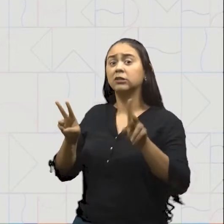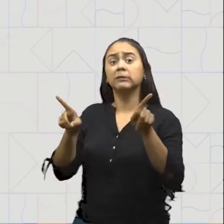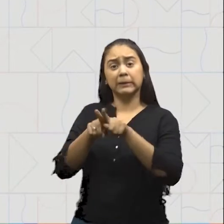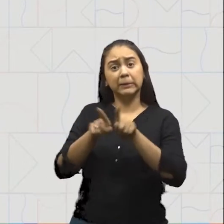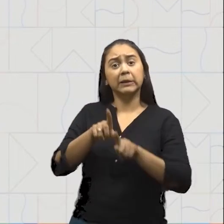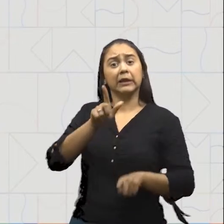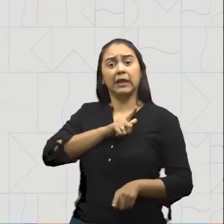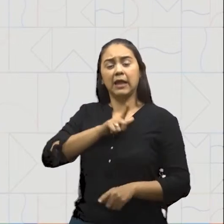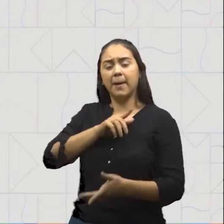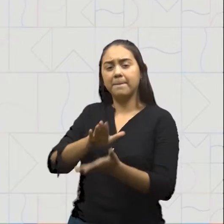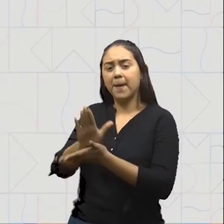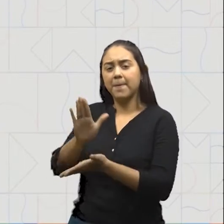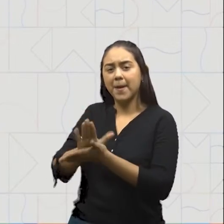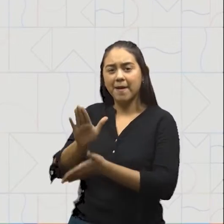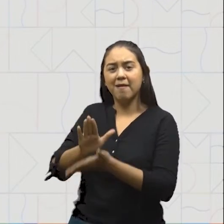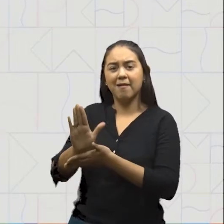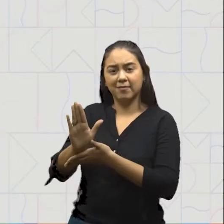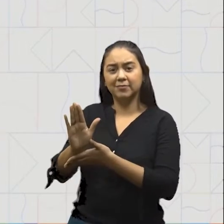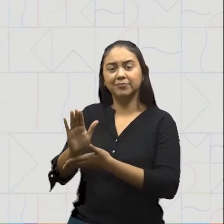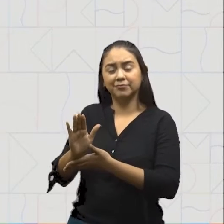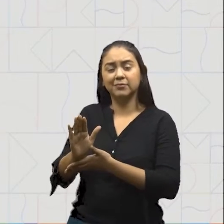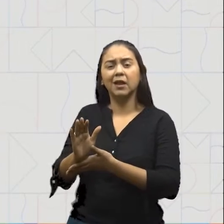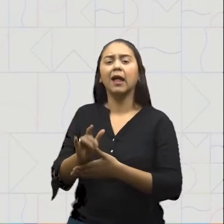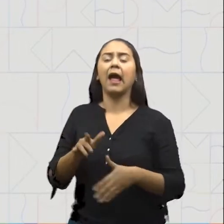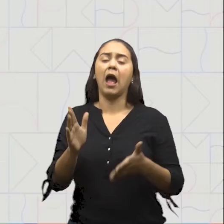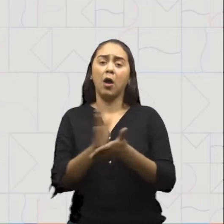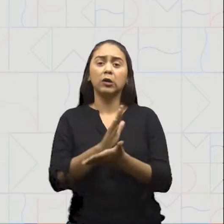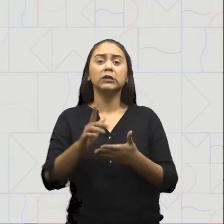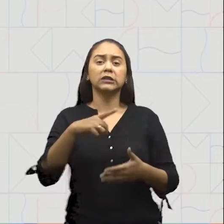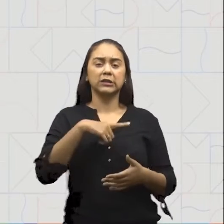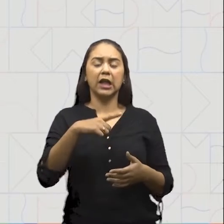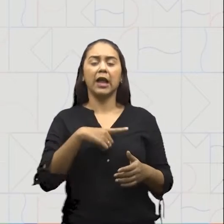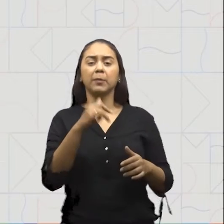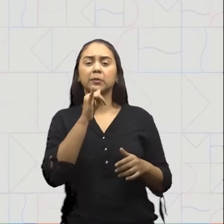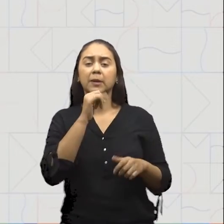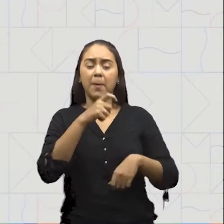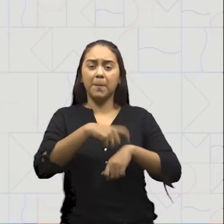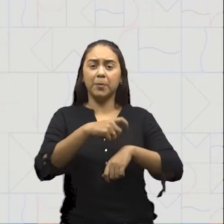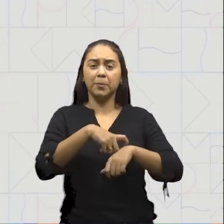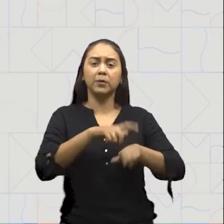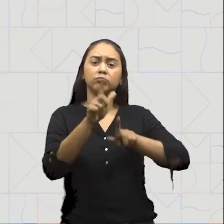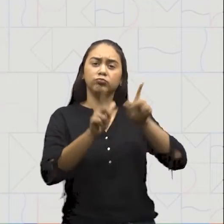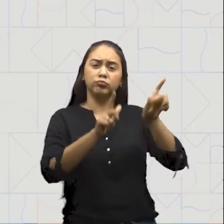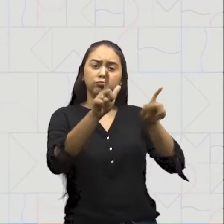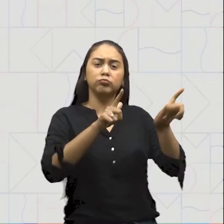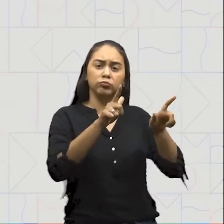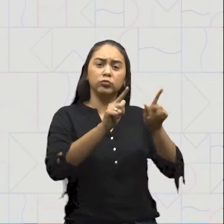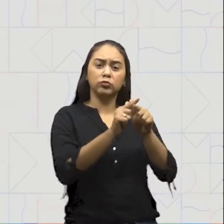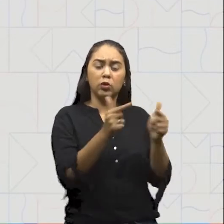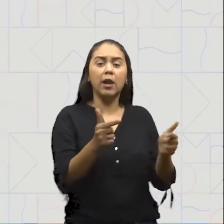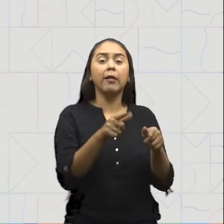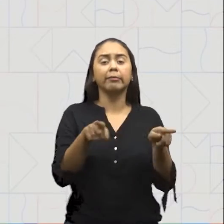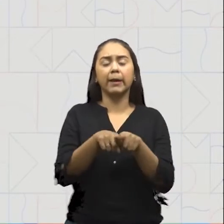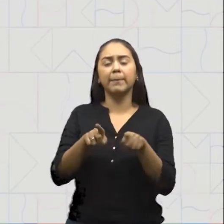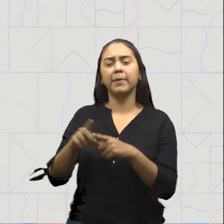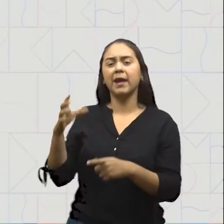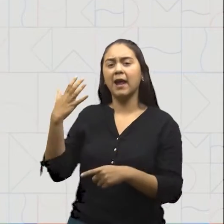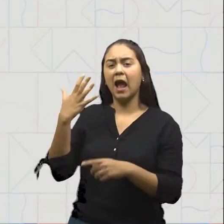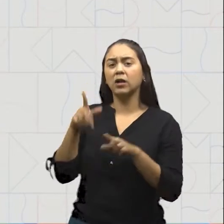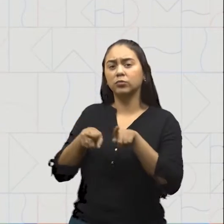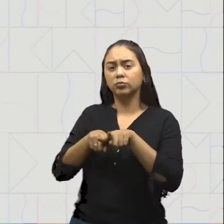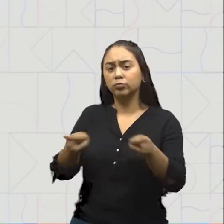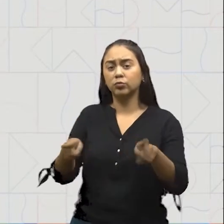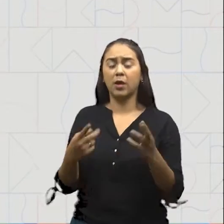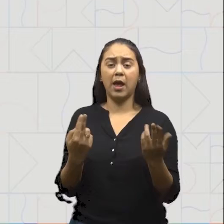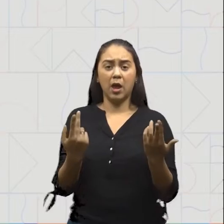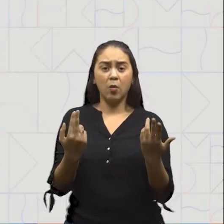Pois é, existem até jornais que são transmitidos ao mesmo tempo pela TV e pelo rádio, de forma que consiga